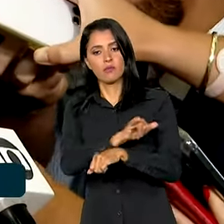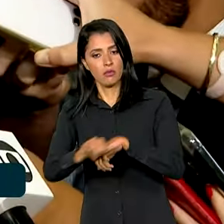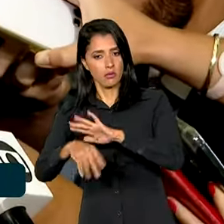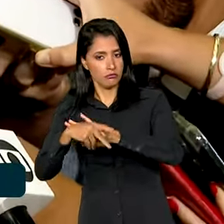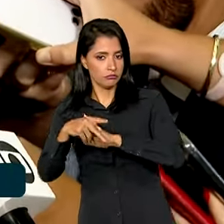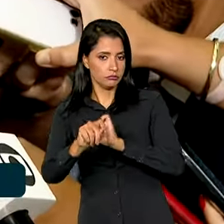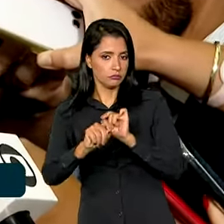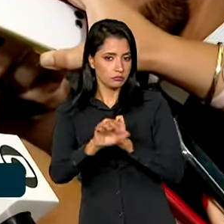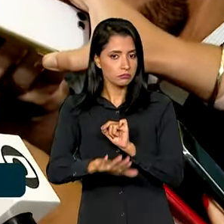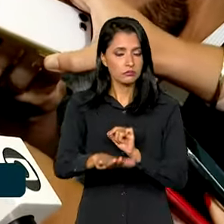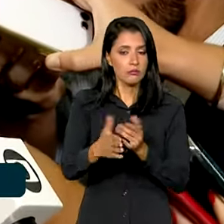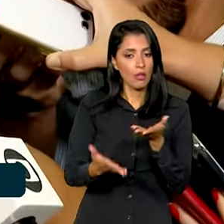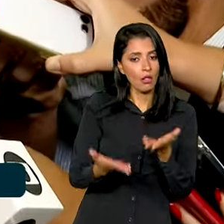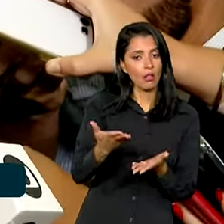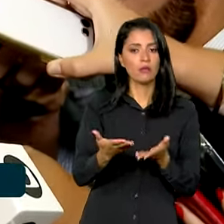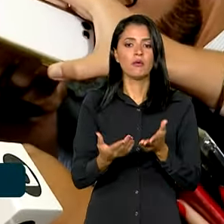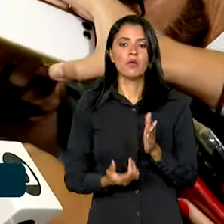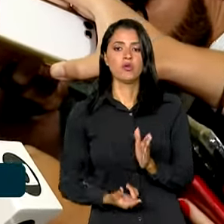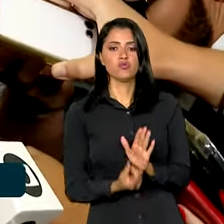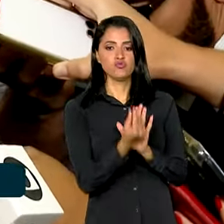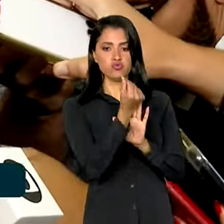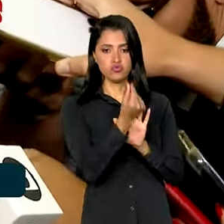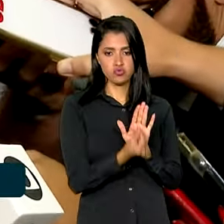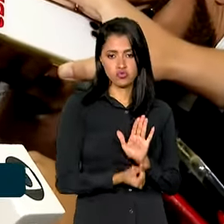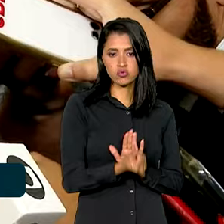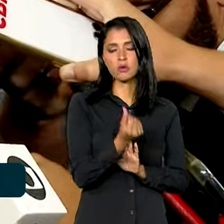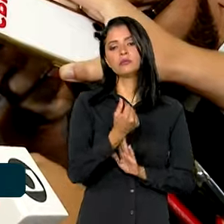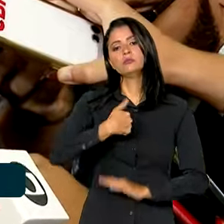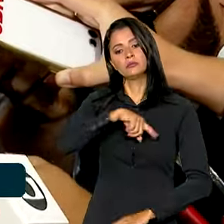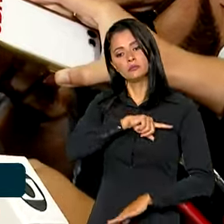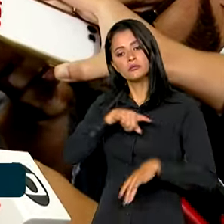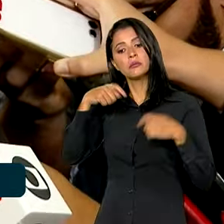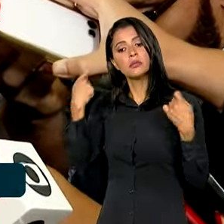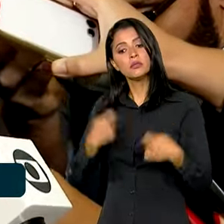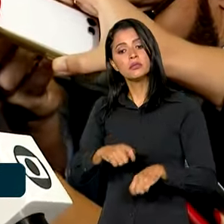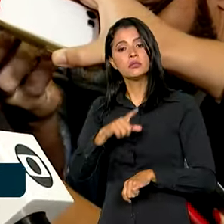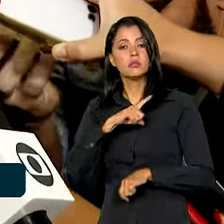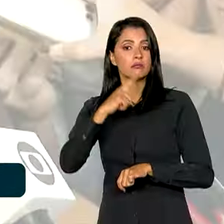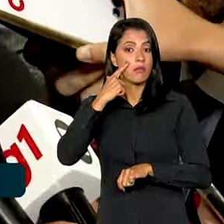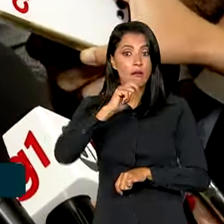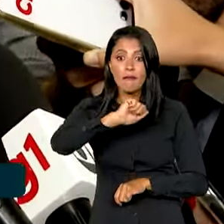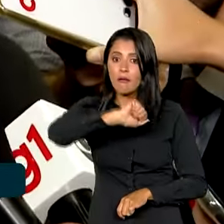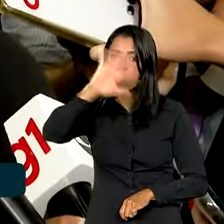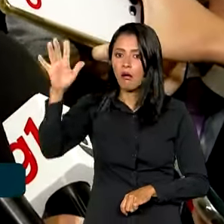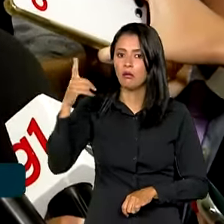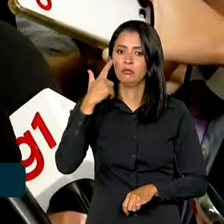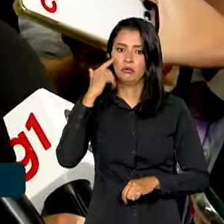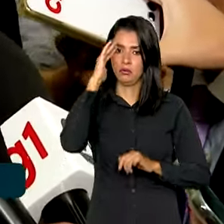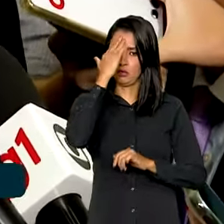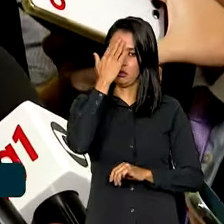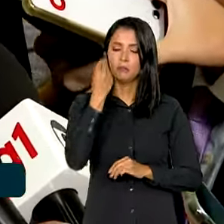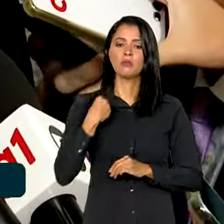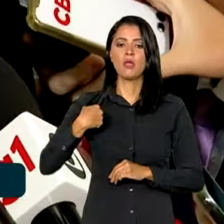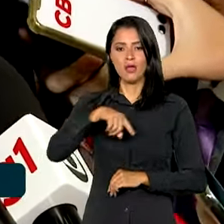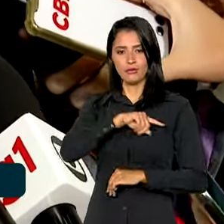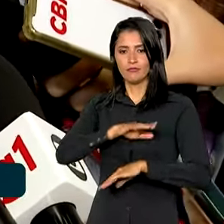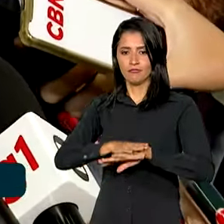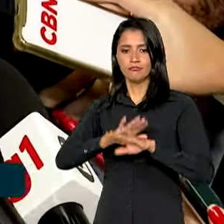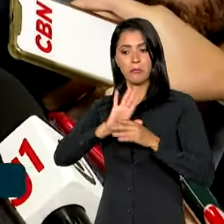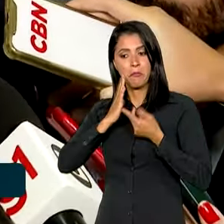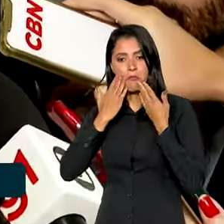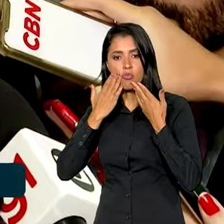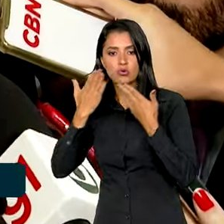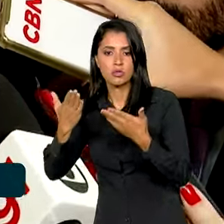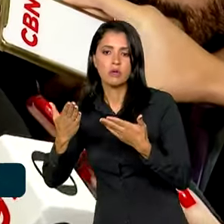que equilibrem o orçamento. Então nós temos que ter essa clareza. Nós apresentamos alternativas